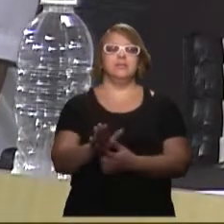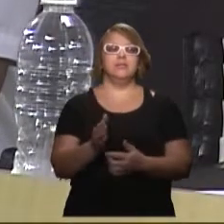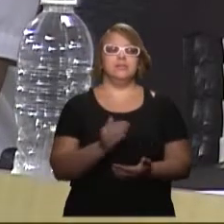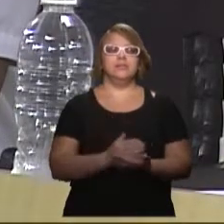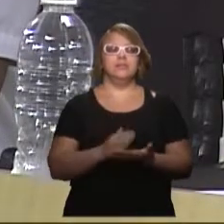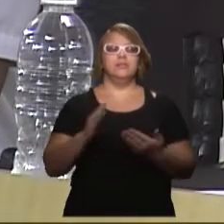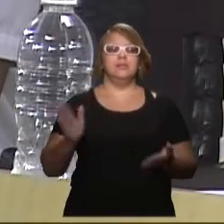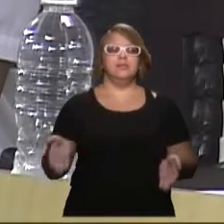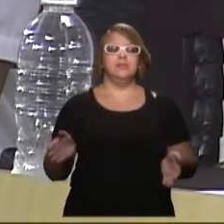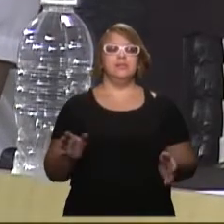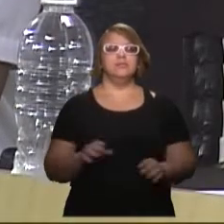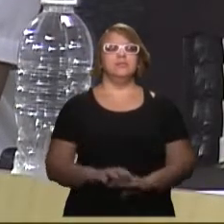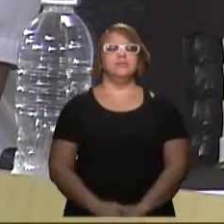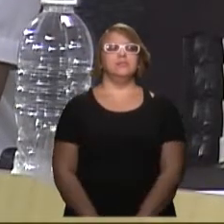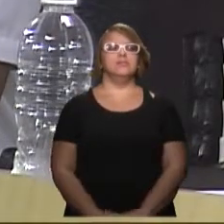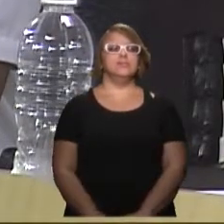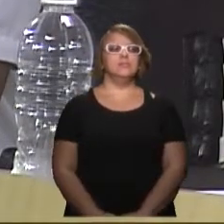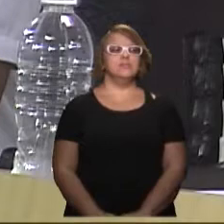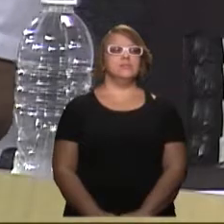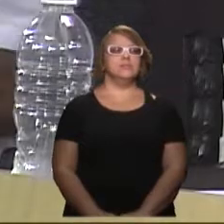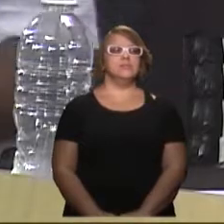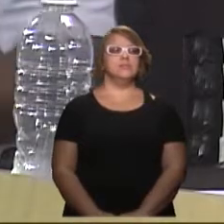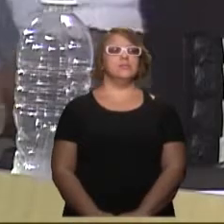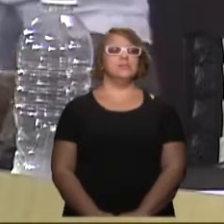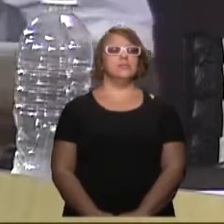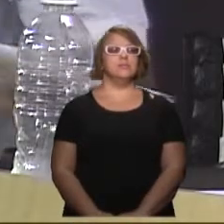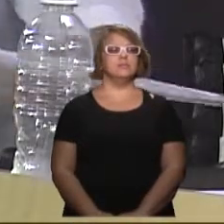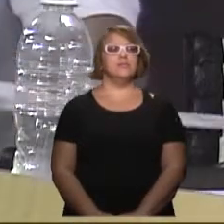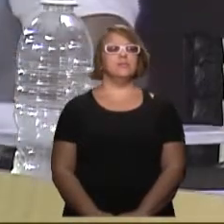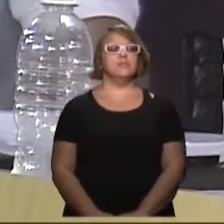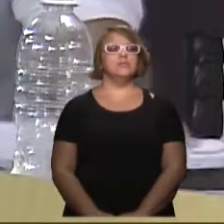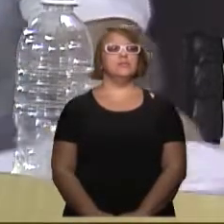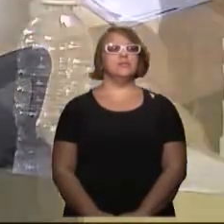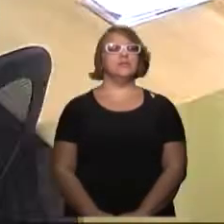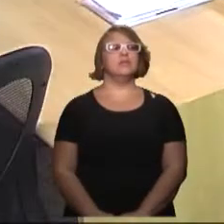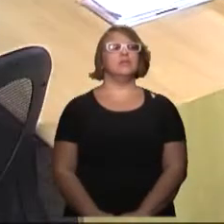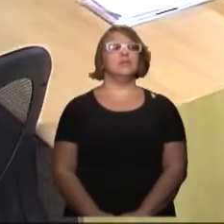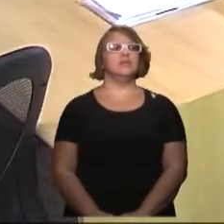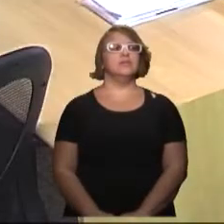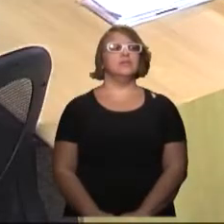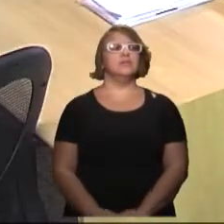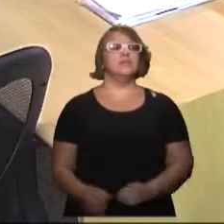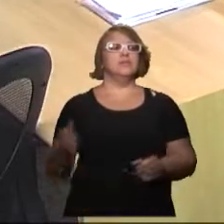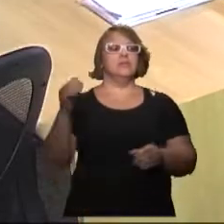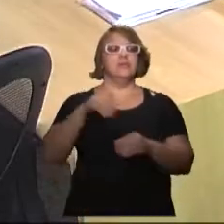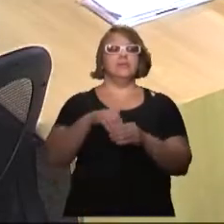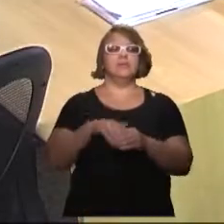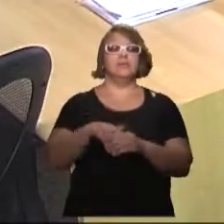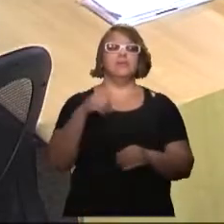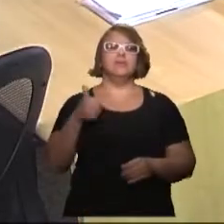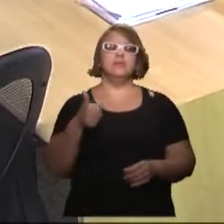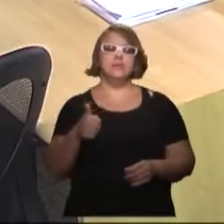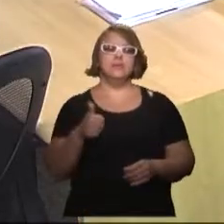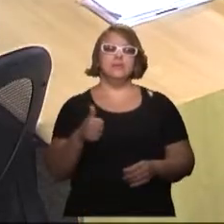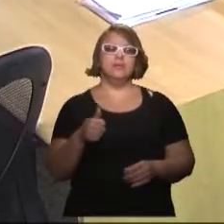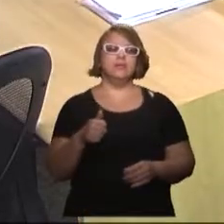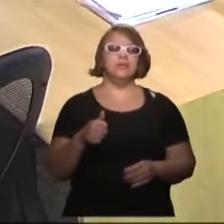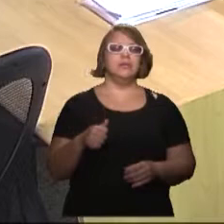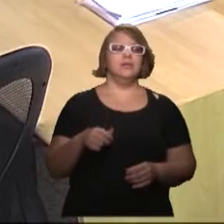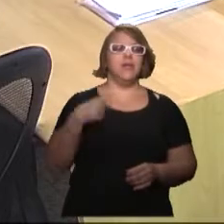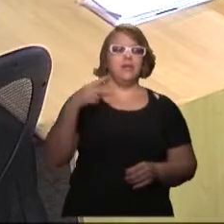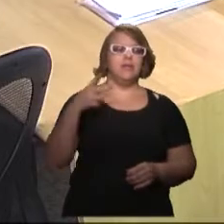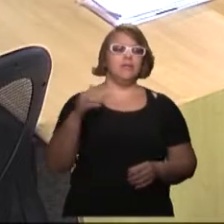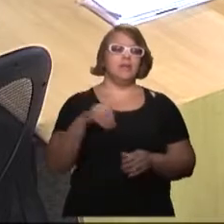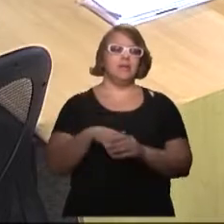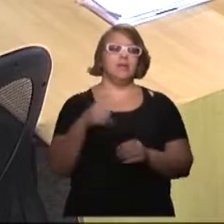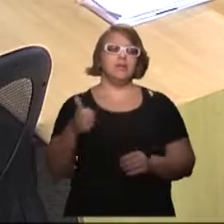seus efeitos a partir de 1º de janeiro de 2014. Em votação. Aprovado. Declaro então aprovado em primeira discussão